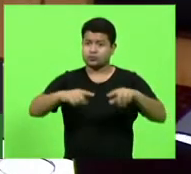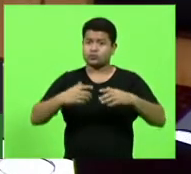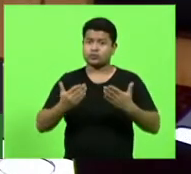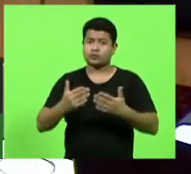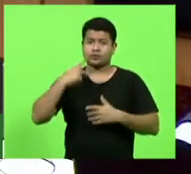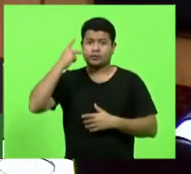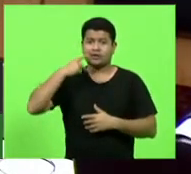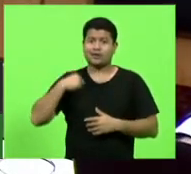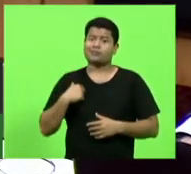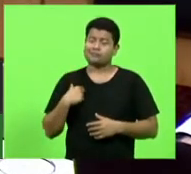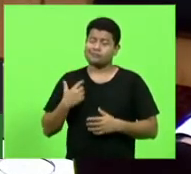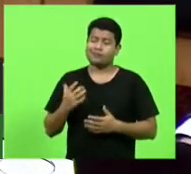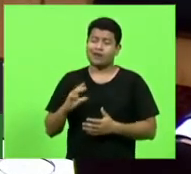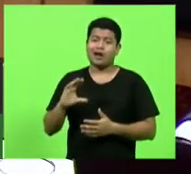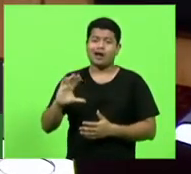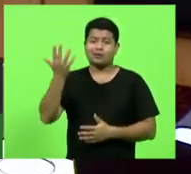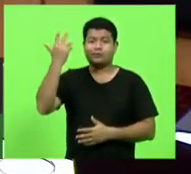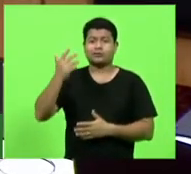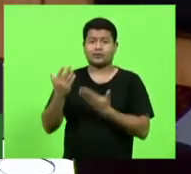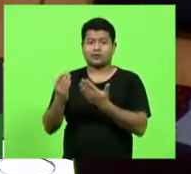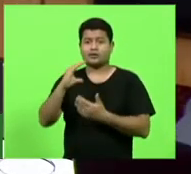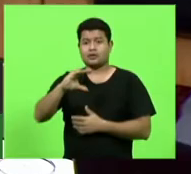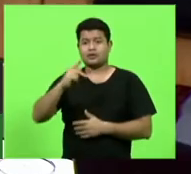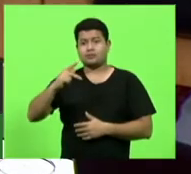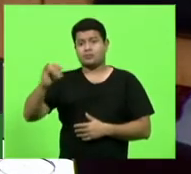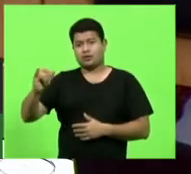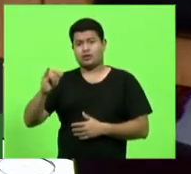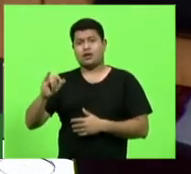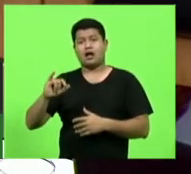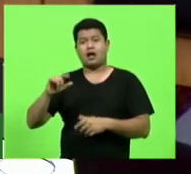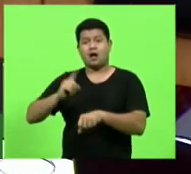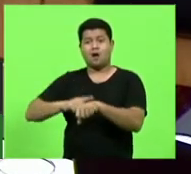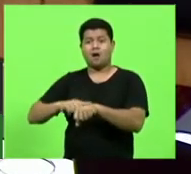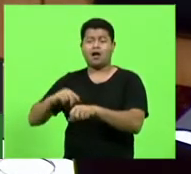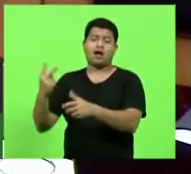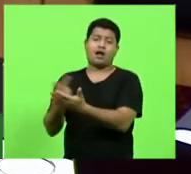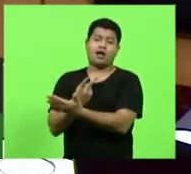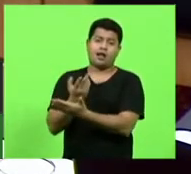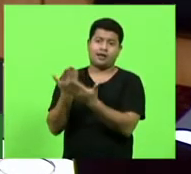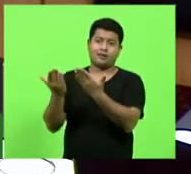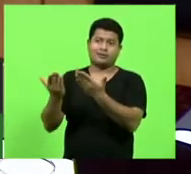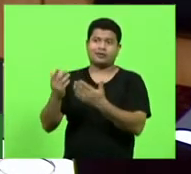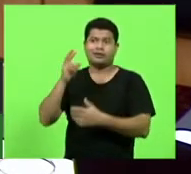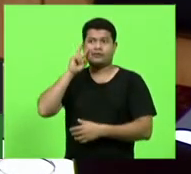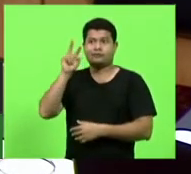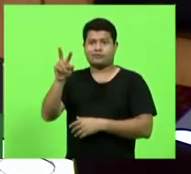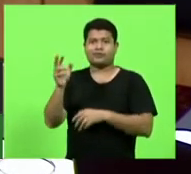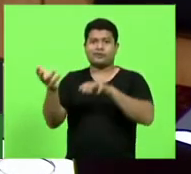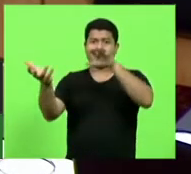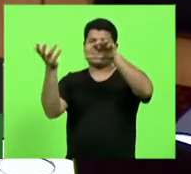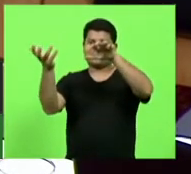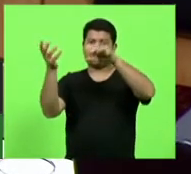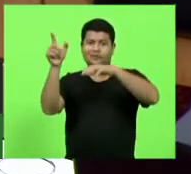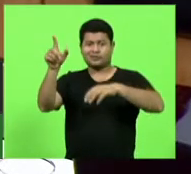errada, né? Essa que a gente vem acompanhando aí ultimamente no Senado Federal dá até vergonha,